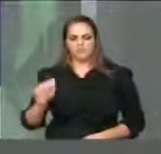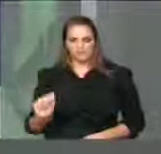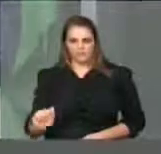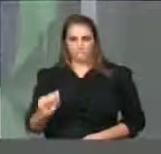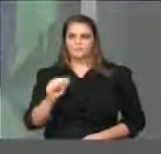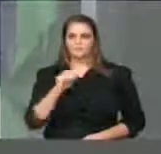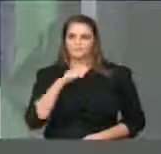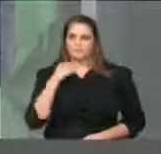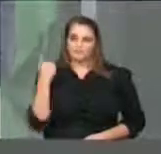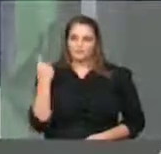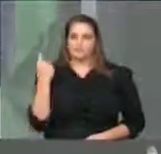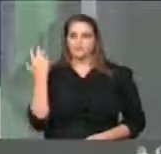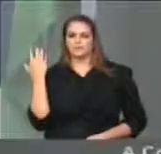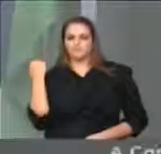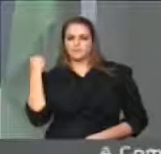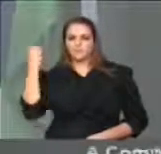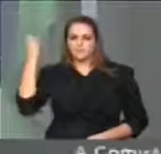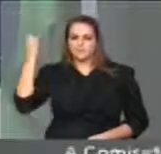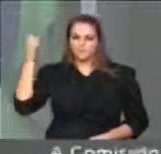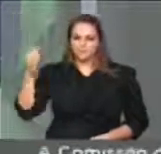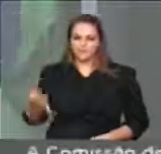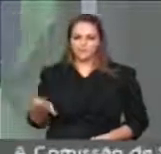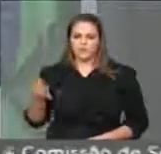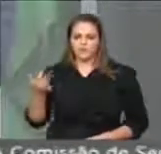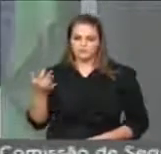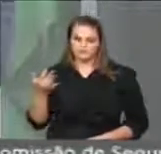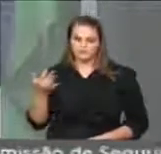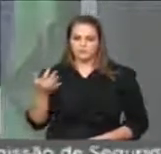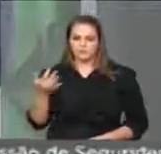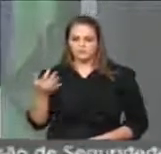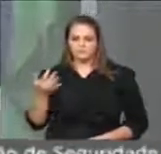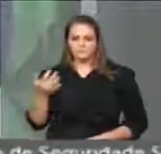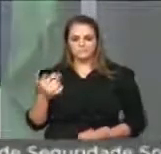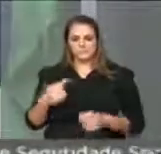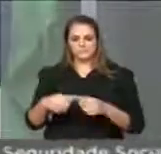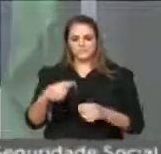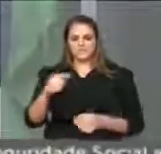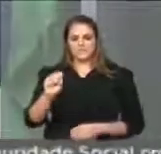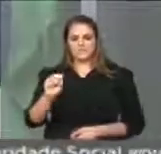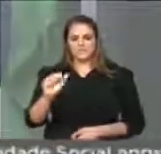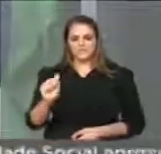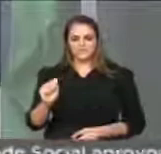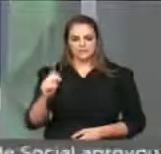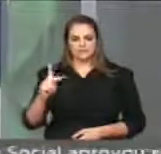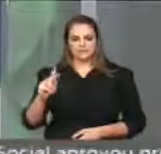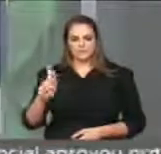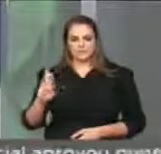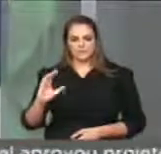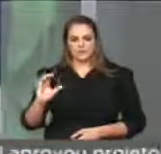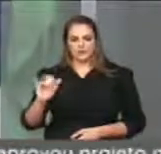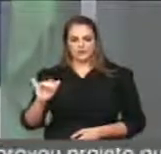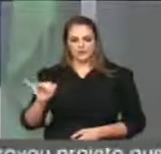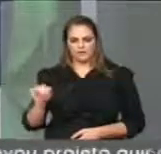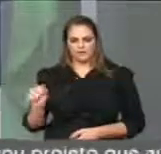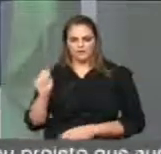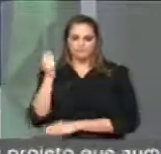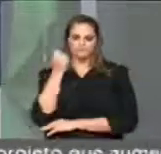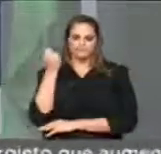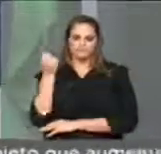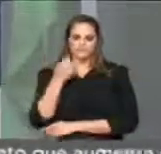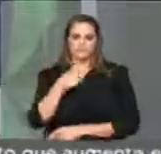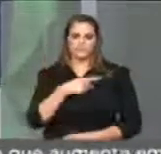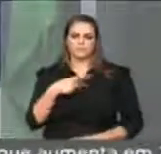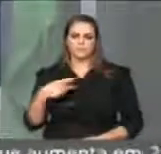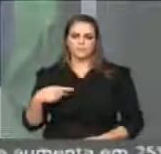faleceu nessa madrugada na cidade de Sapucaia, lá no estado do Rio Grande do Sul. O pastor Bento